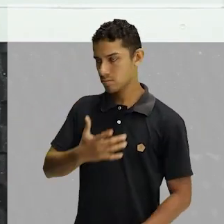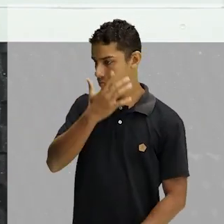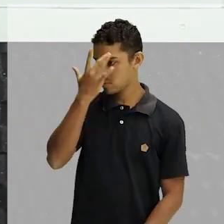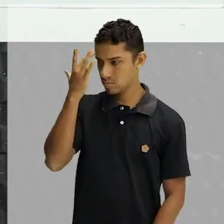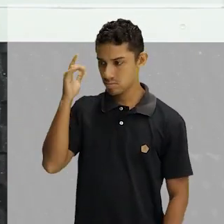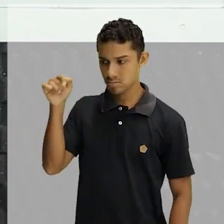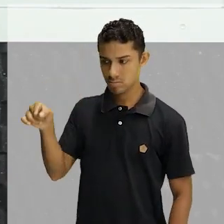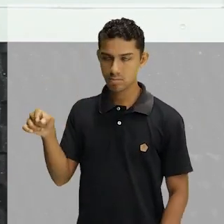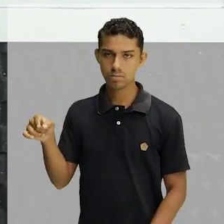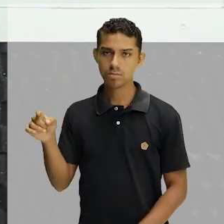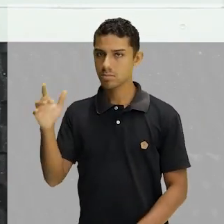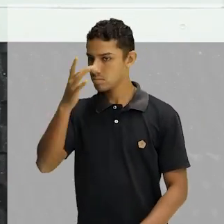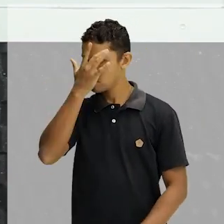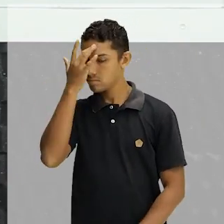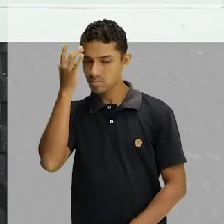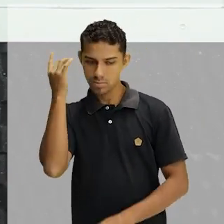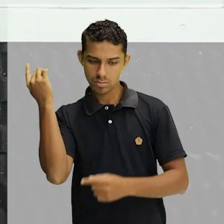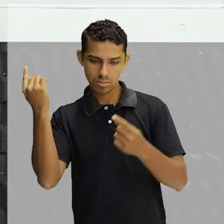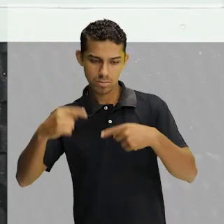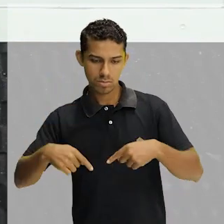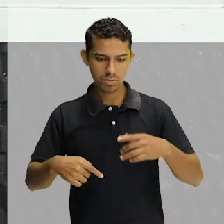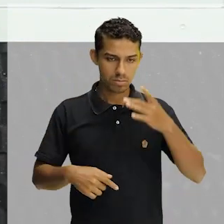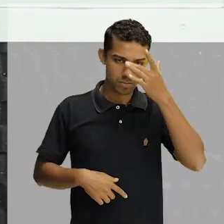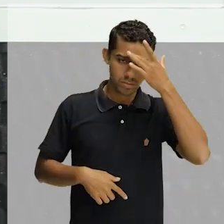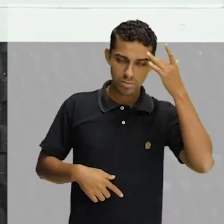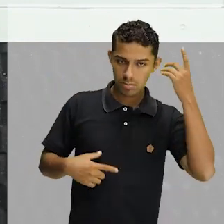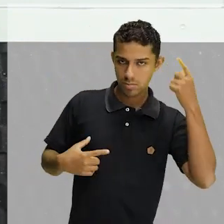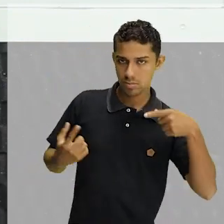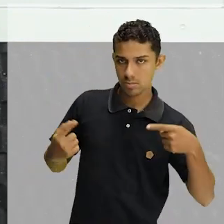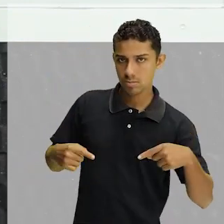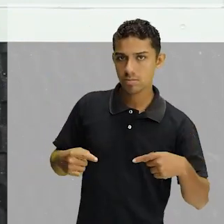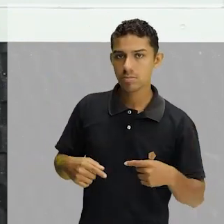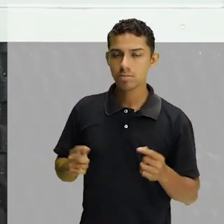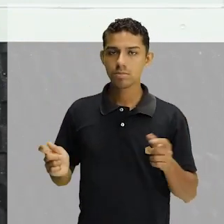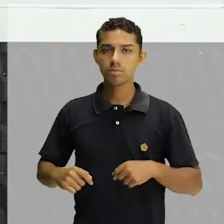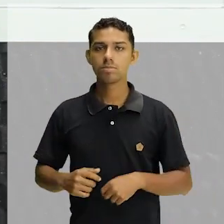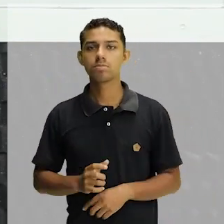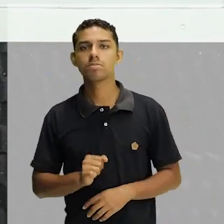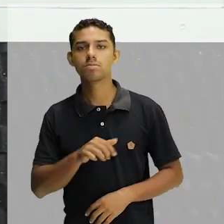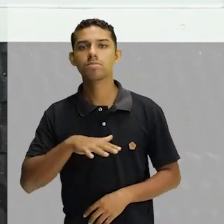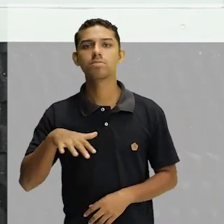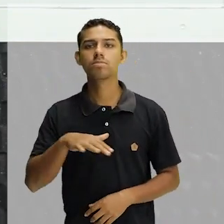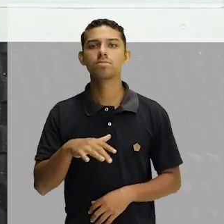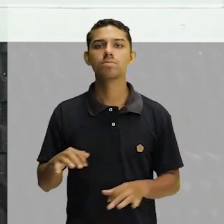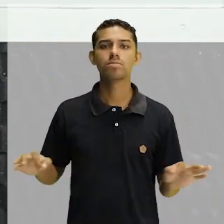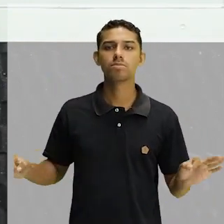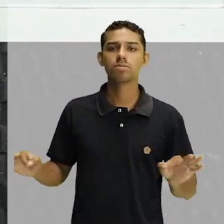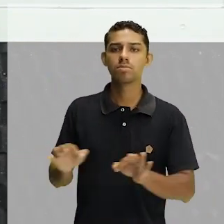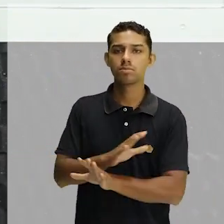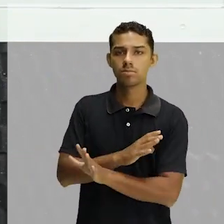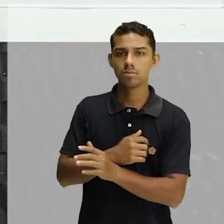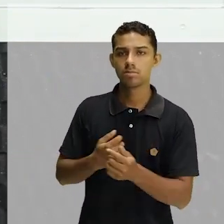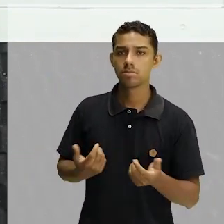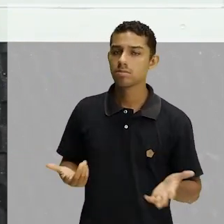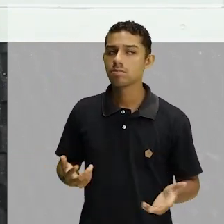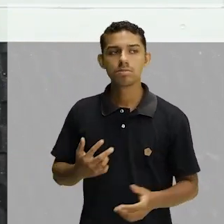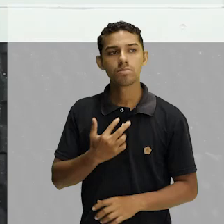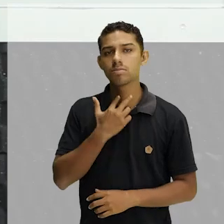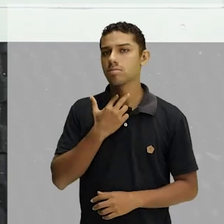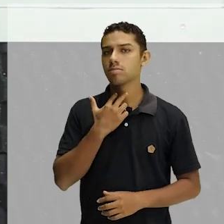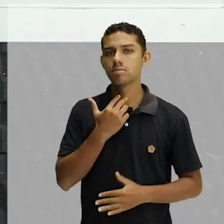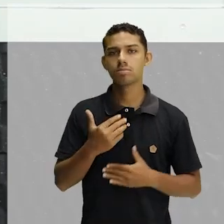ela precisa cessar, tá? Esta guerra ela precisa terminar. Ela não